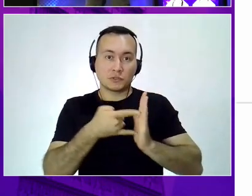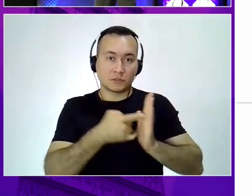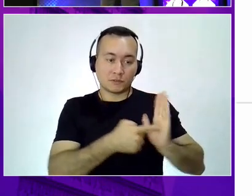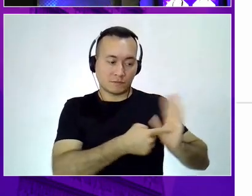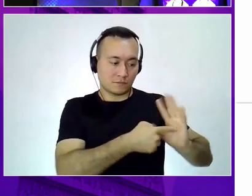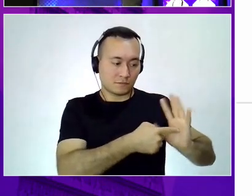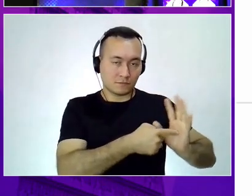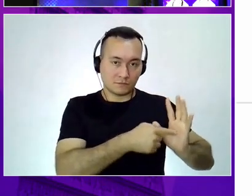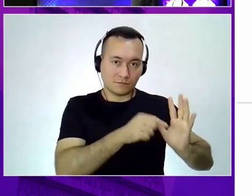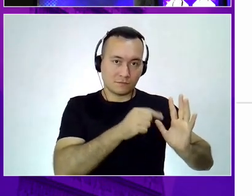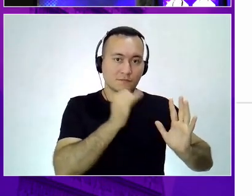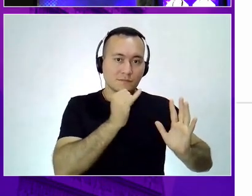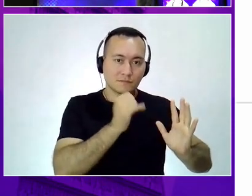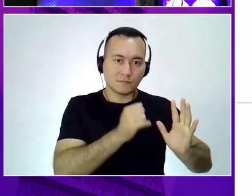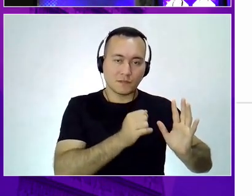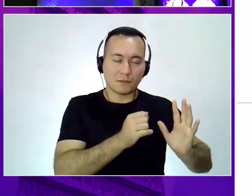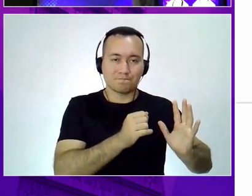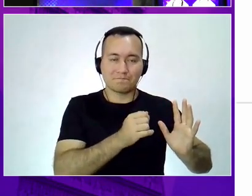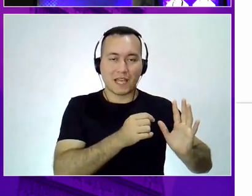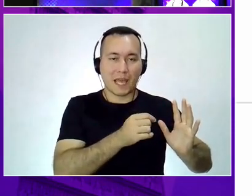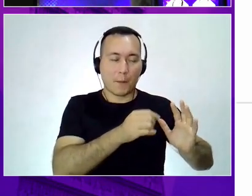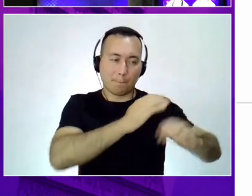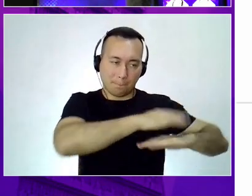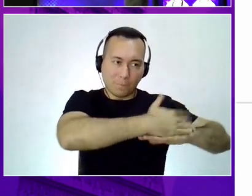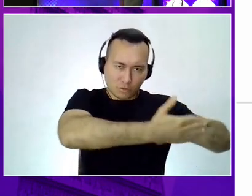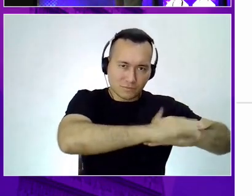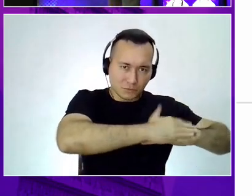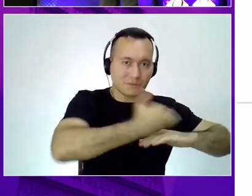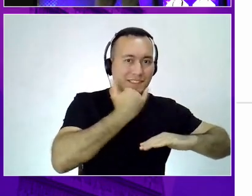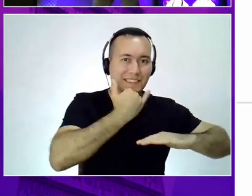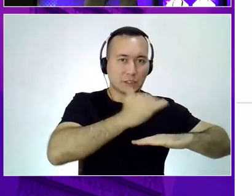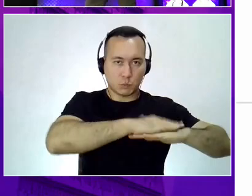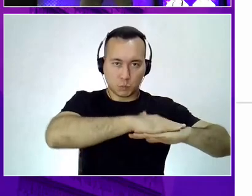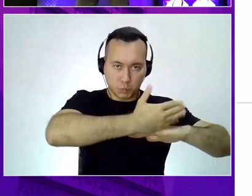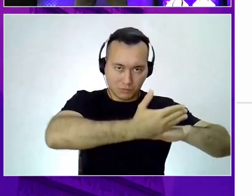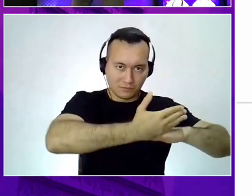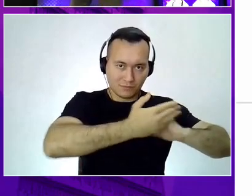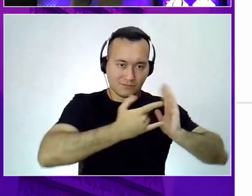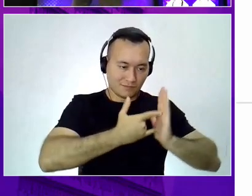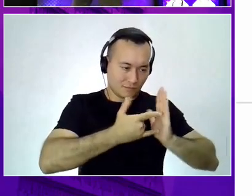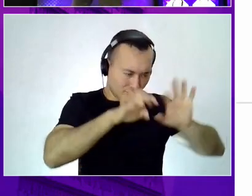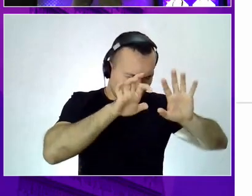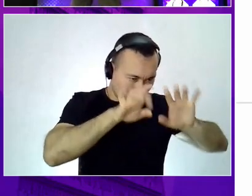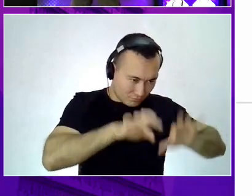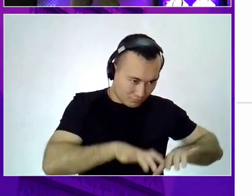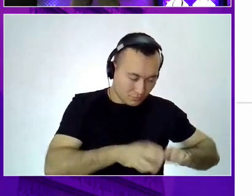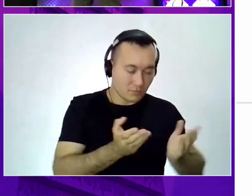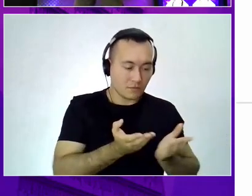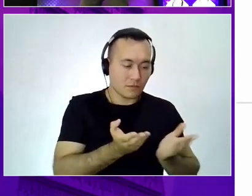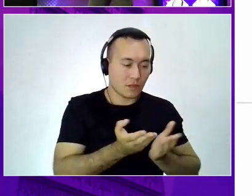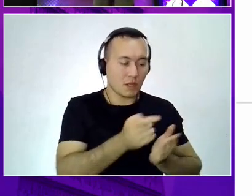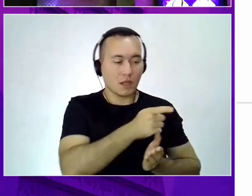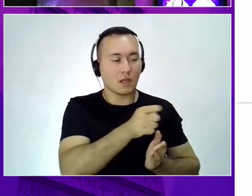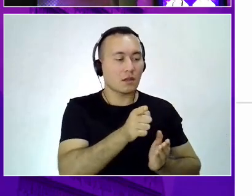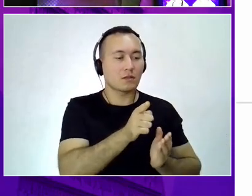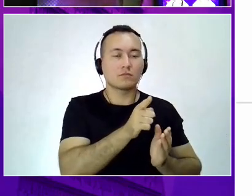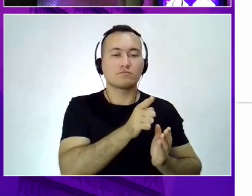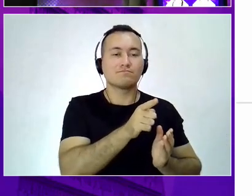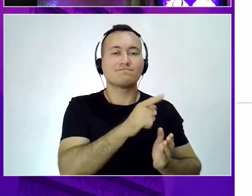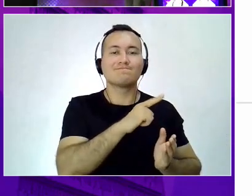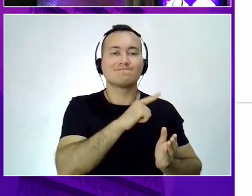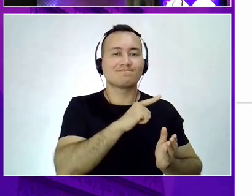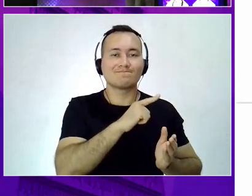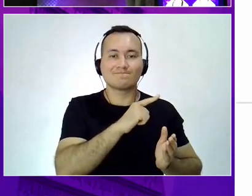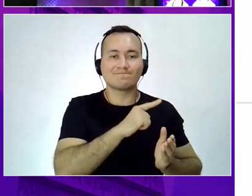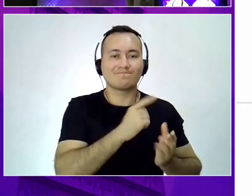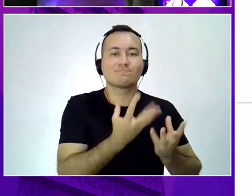não. Depois isso vai para um repositório integrado ou compartilhado, onde eu tenho que executar de novo todas as tarefas, para depois isso ir para um ambiente de pré-produção.